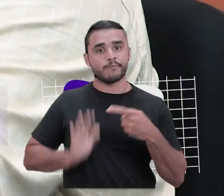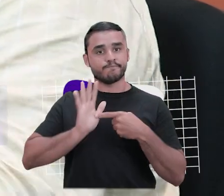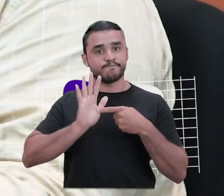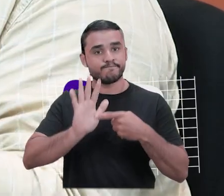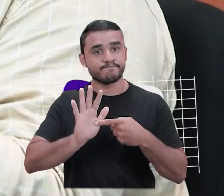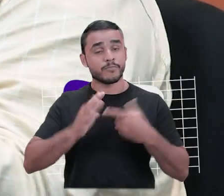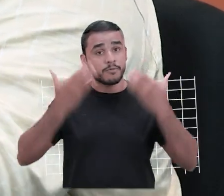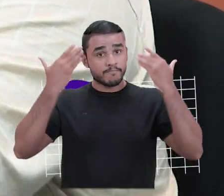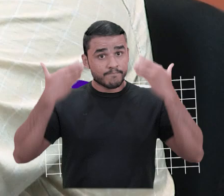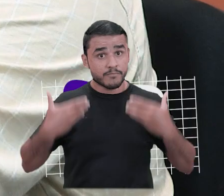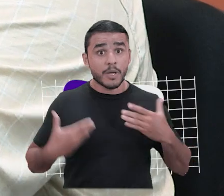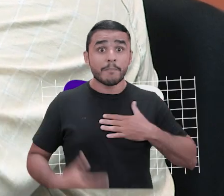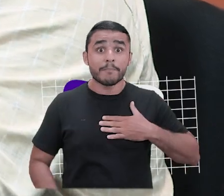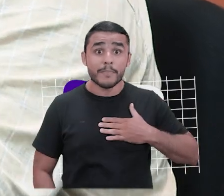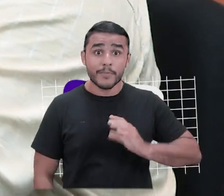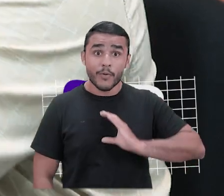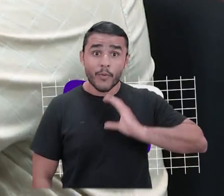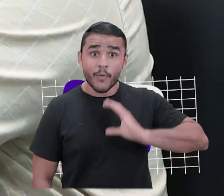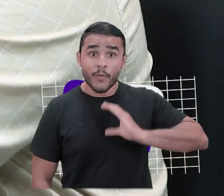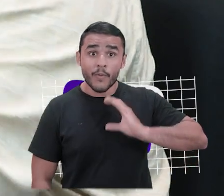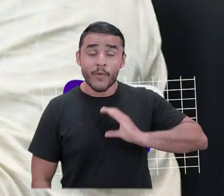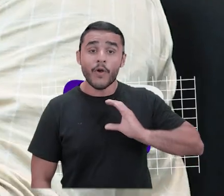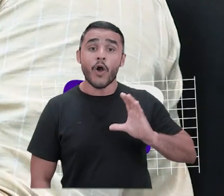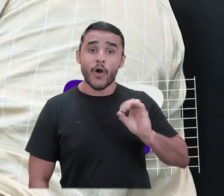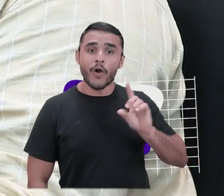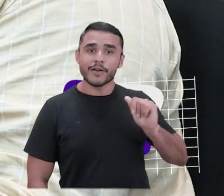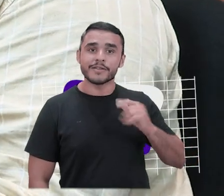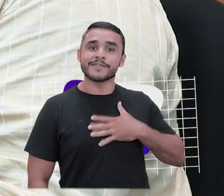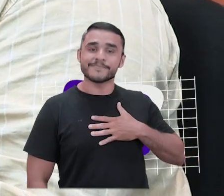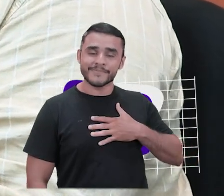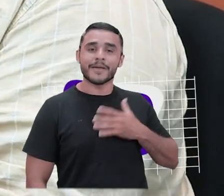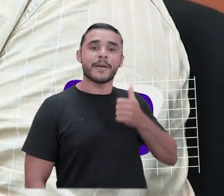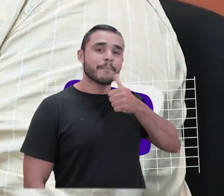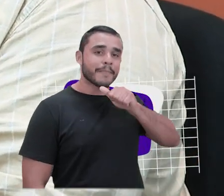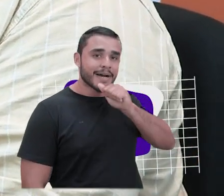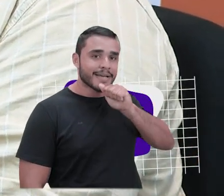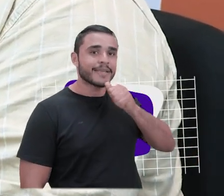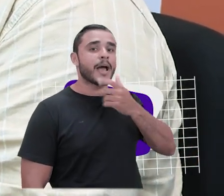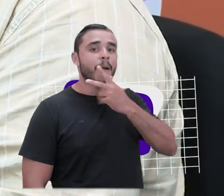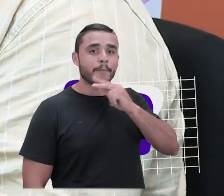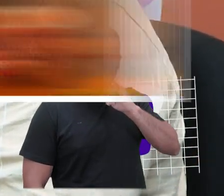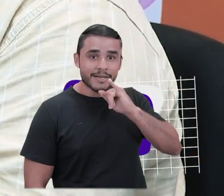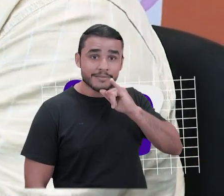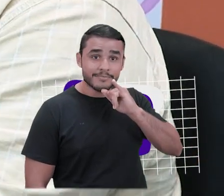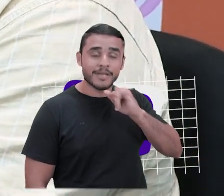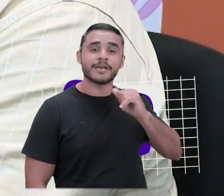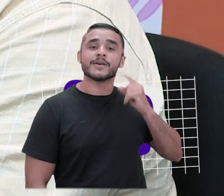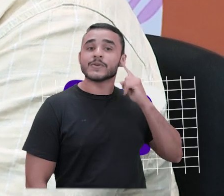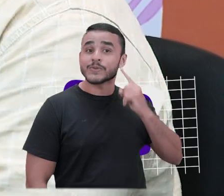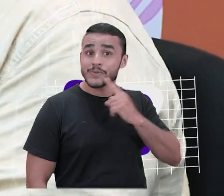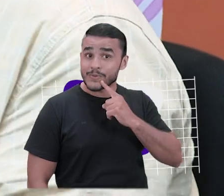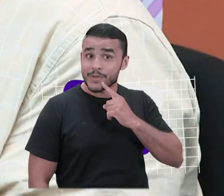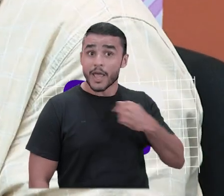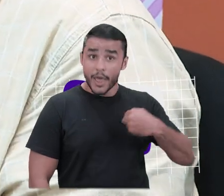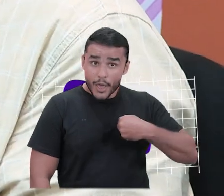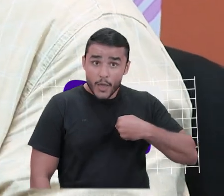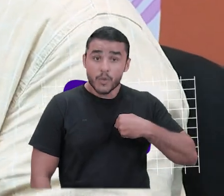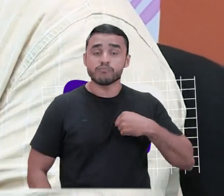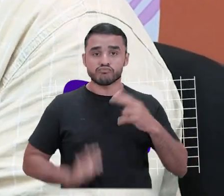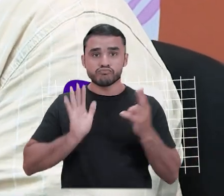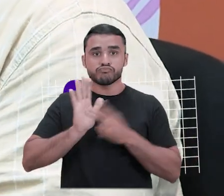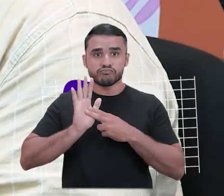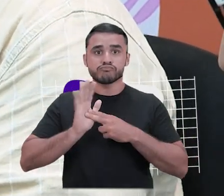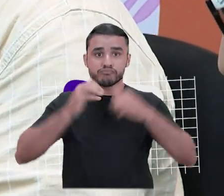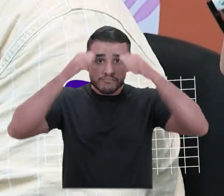Sávio Mota, sou filho de surdos, filho ouvinte de pais surdos, que são os CODA, né? E sou uma pessoa autista, pai de uma criança autista, que é a Fernanda,